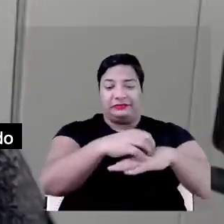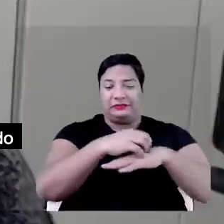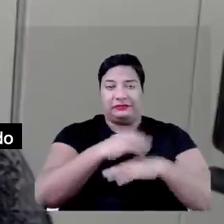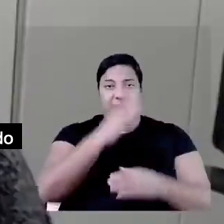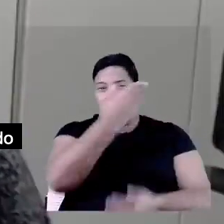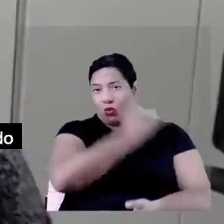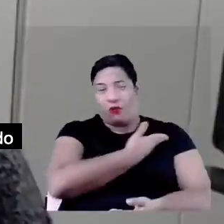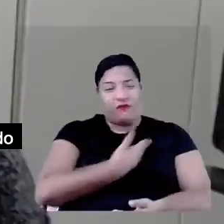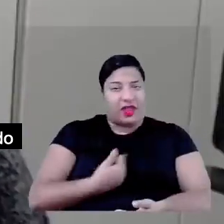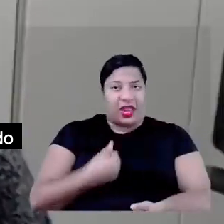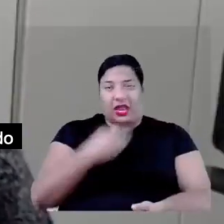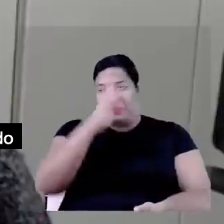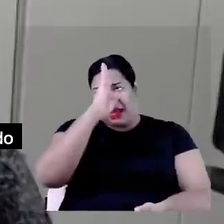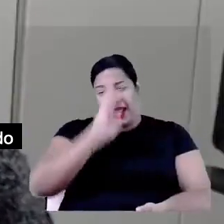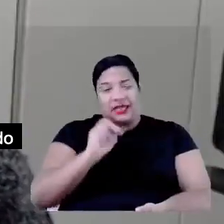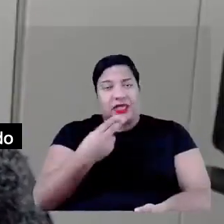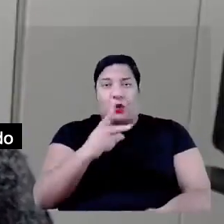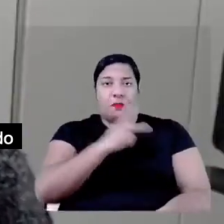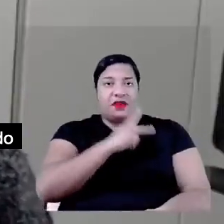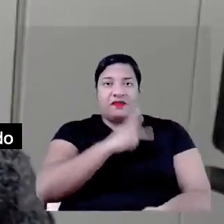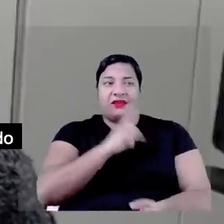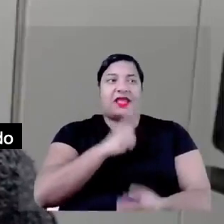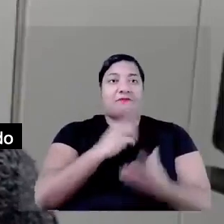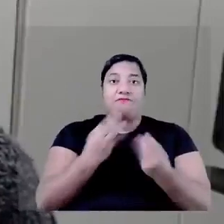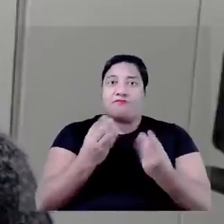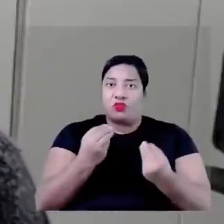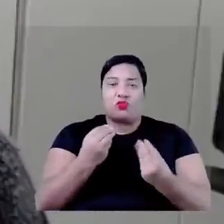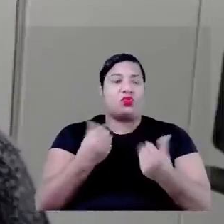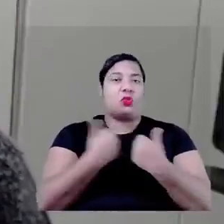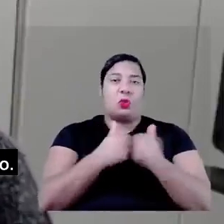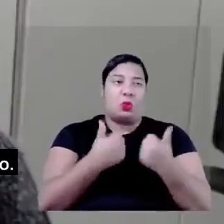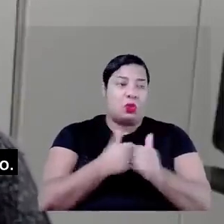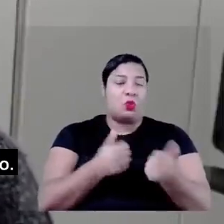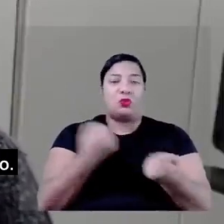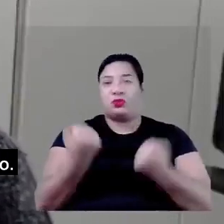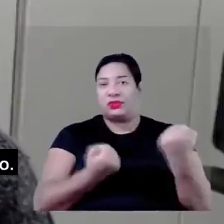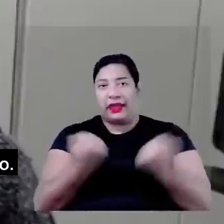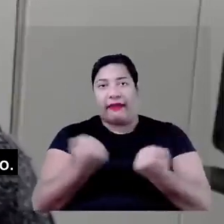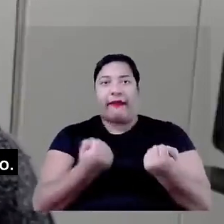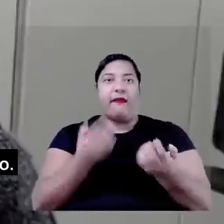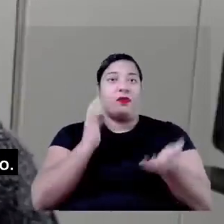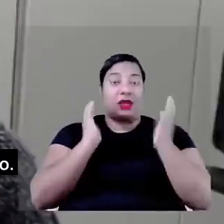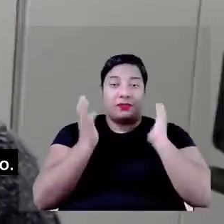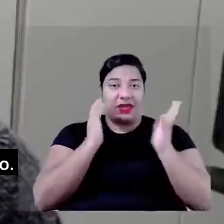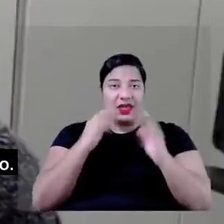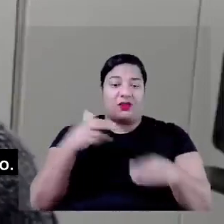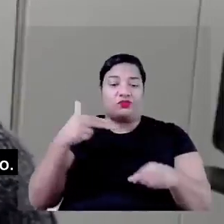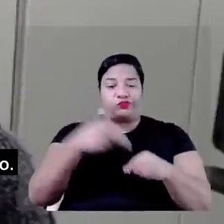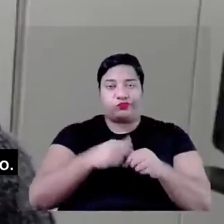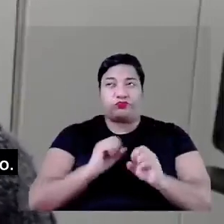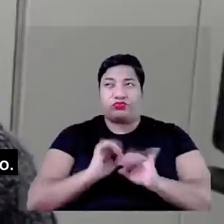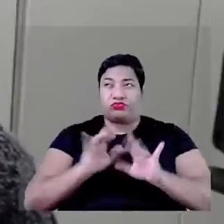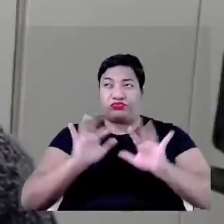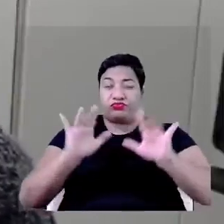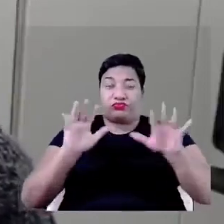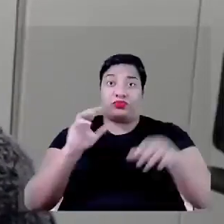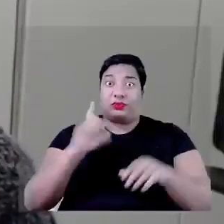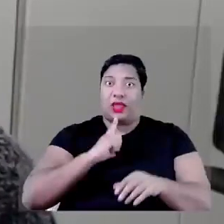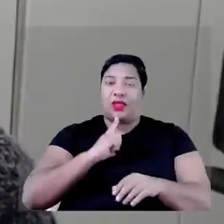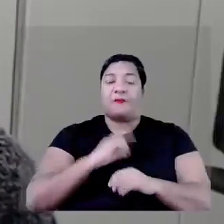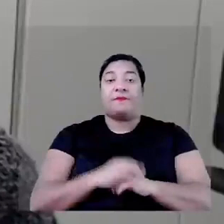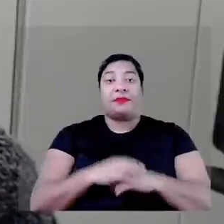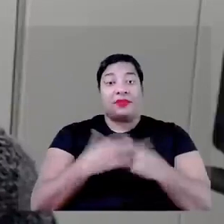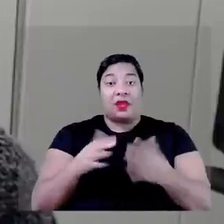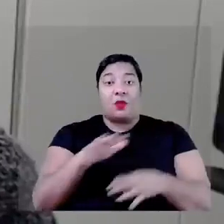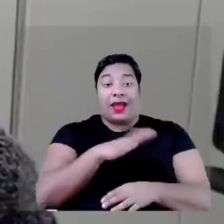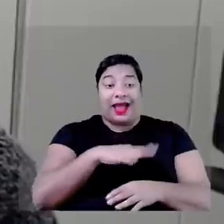e tudo isso consumindo combustíveis aí de diferentes origens. Então, o setor de transportes ele é extremamente estratégico, se a gente